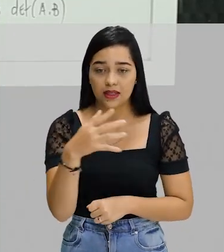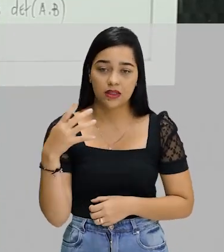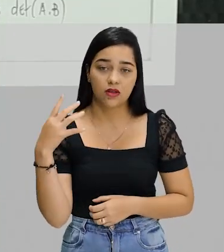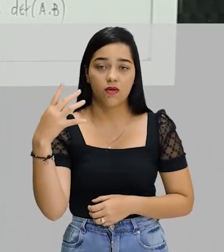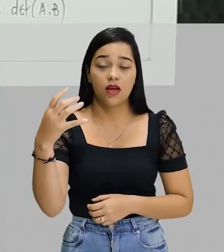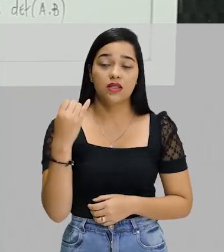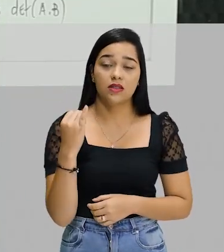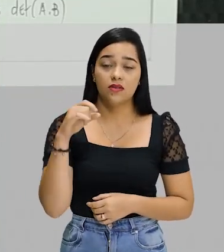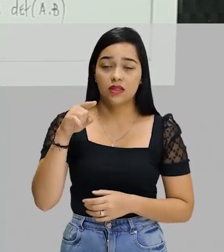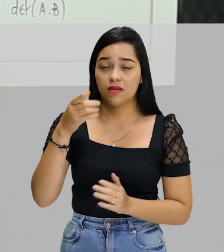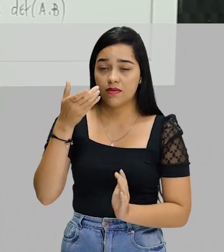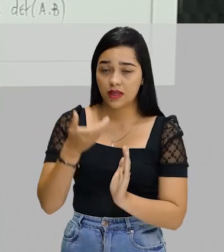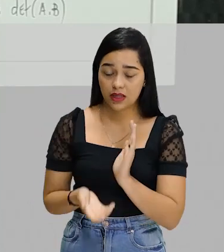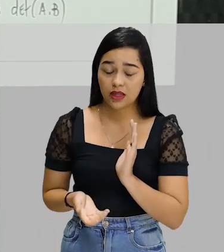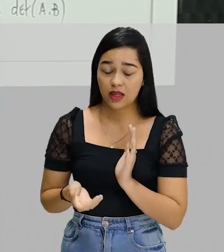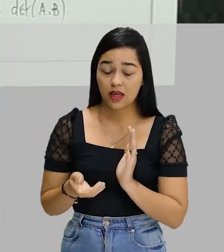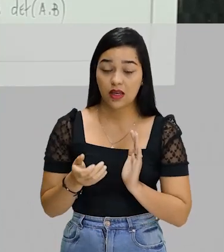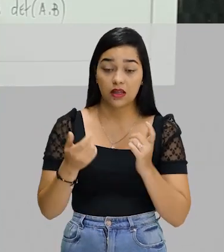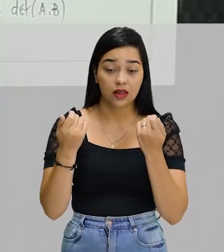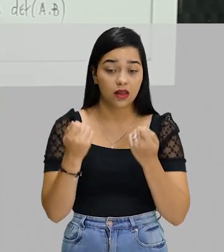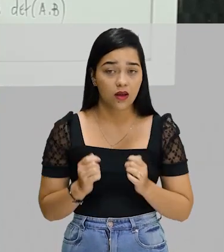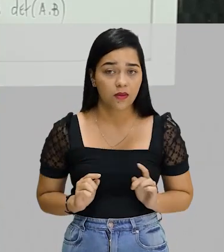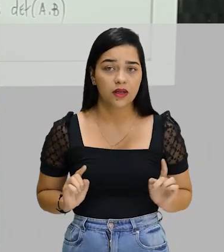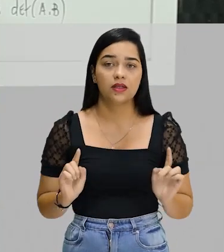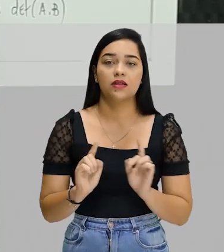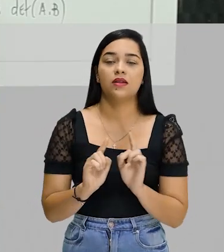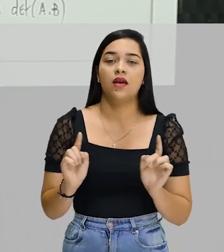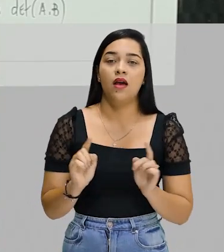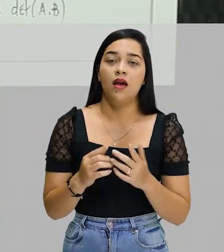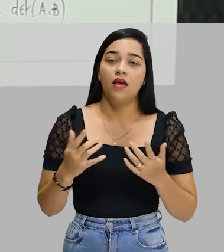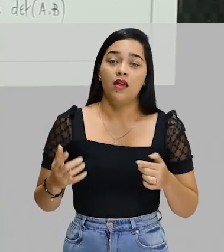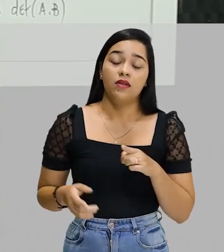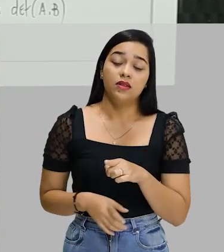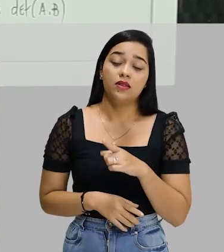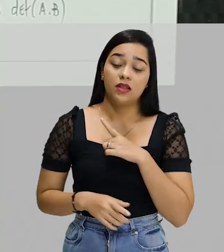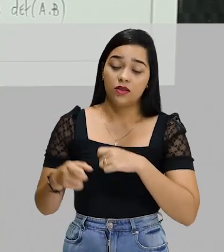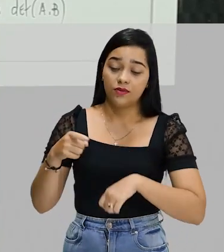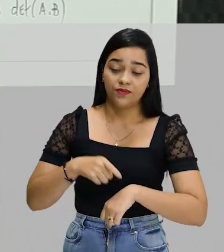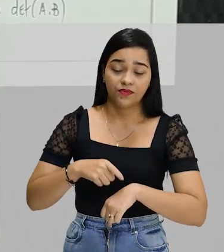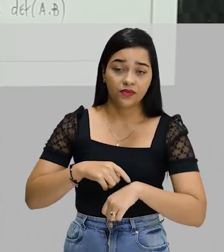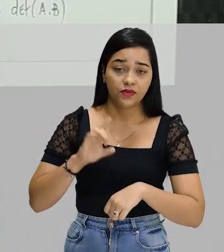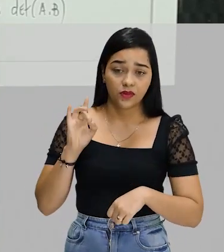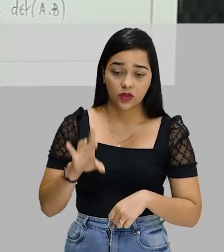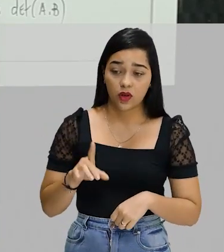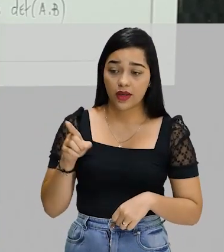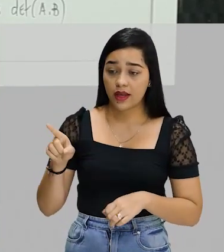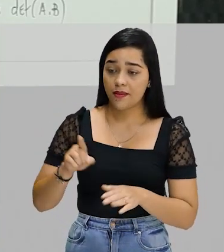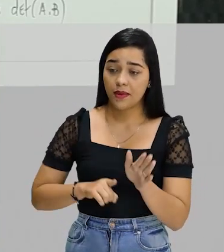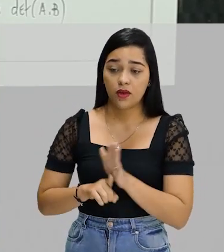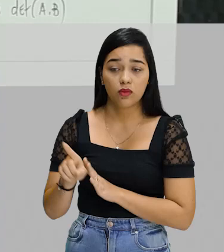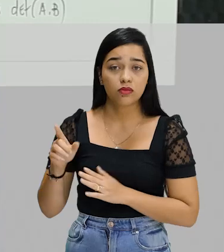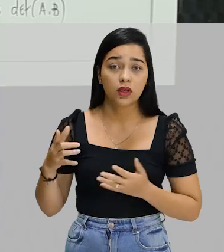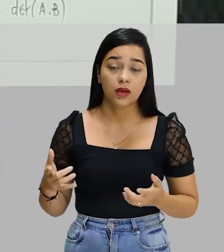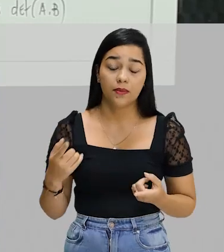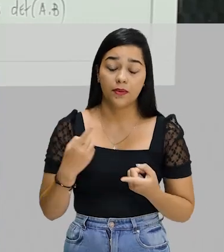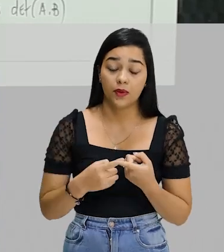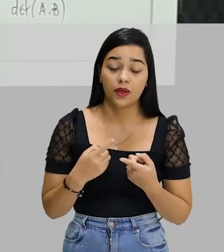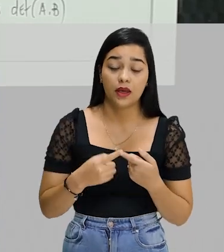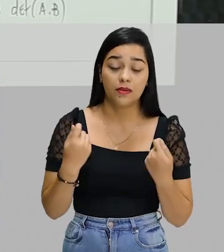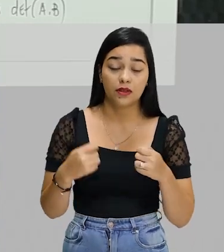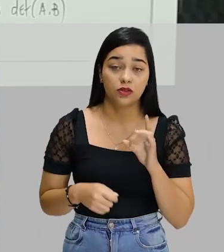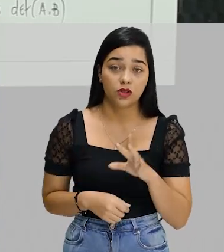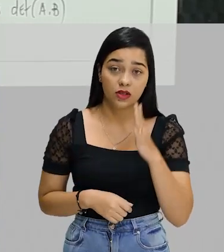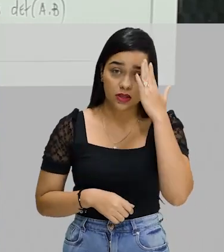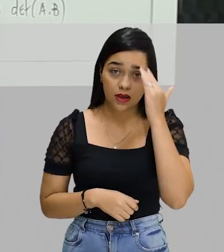tempo calculando o determinante sem precisar, você vai passar o tempo todinho só fazendo aquela questão. Porque a questão precisava que